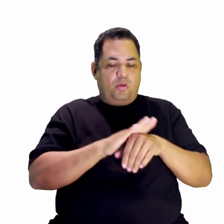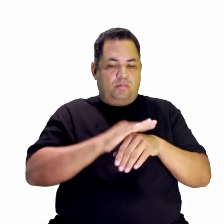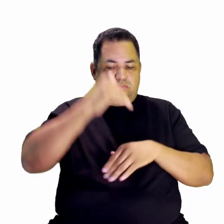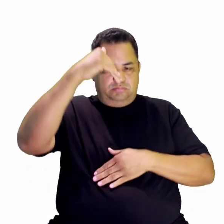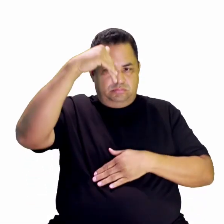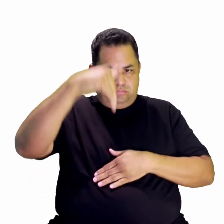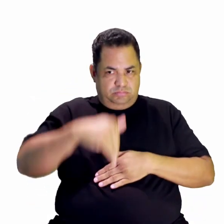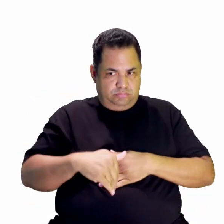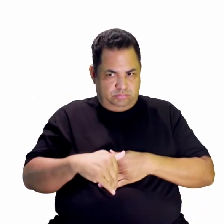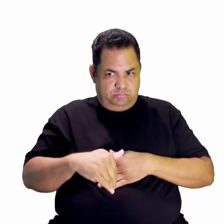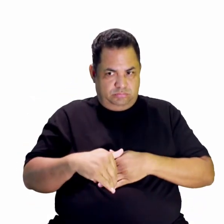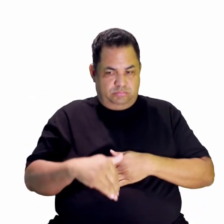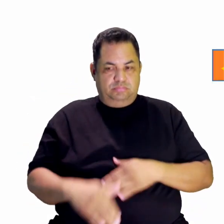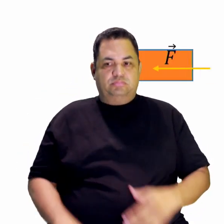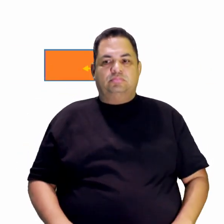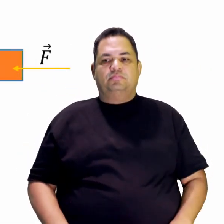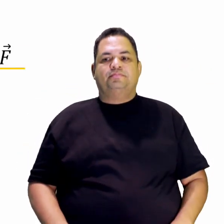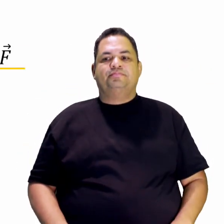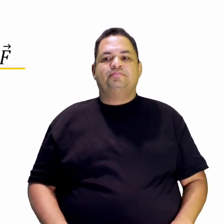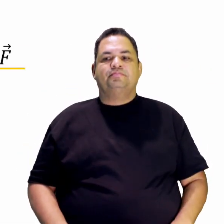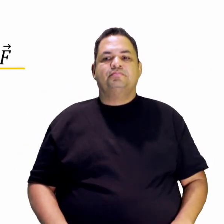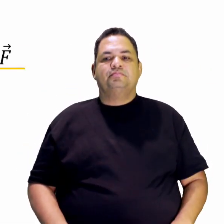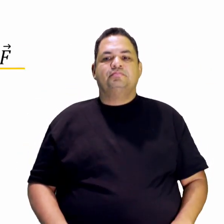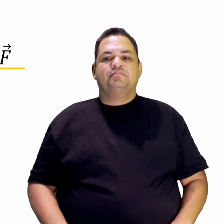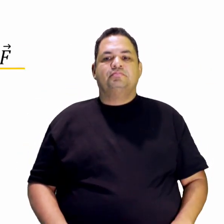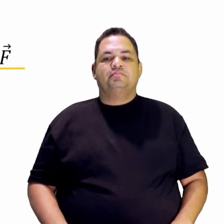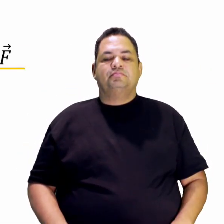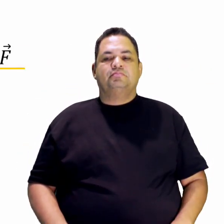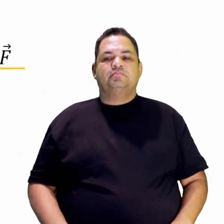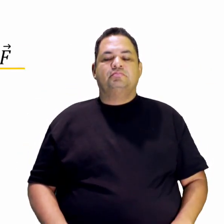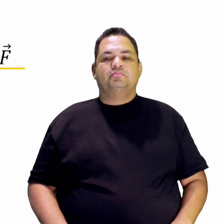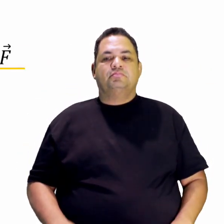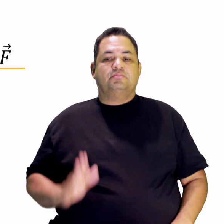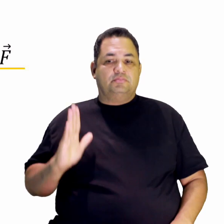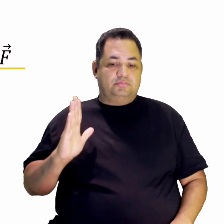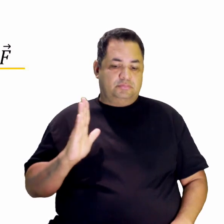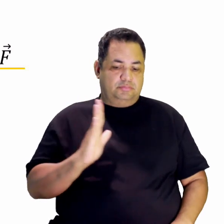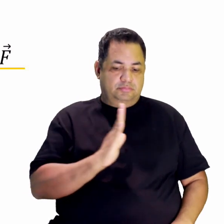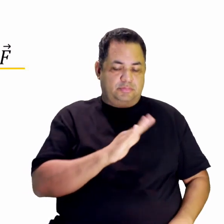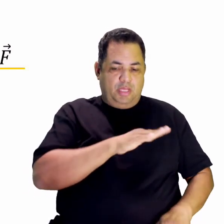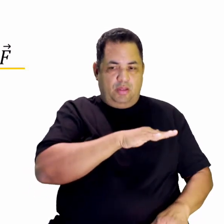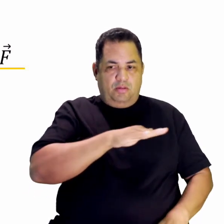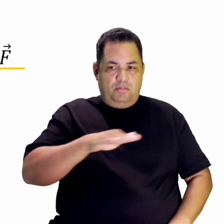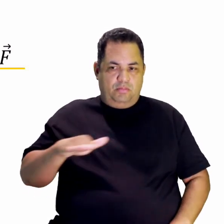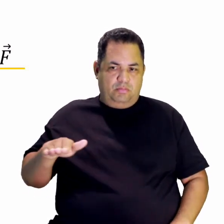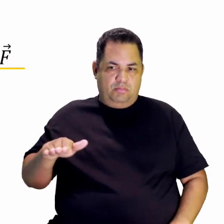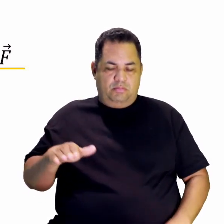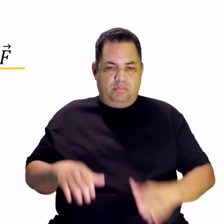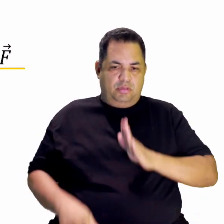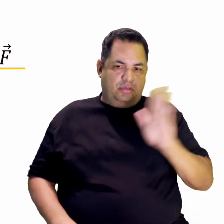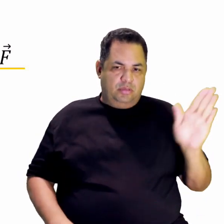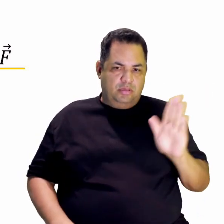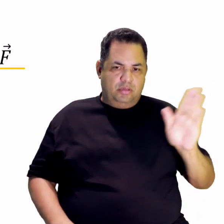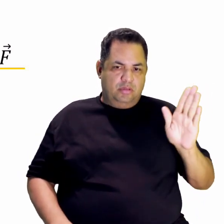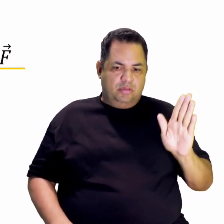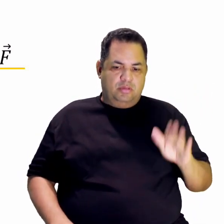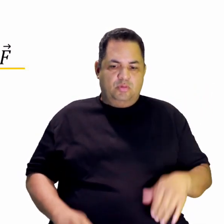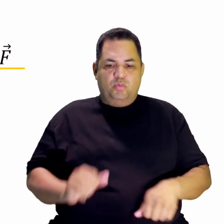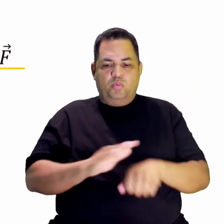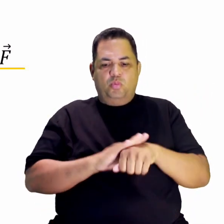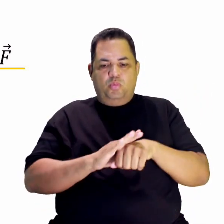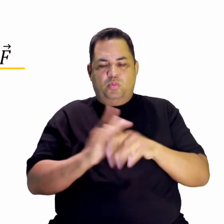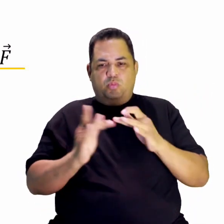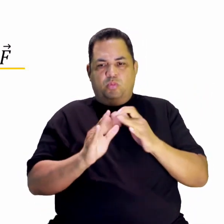para baixo. Mesma direção, mas sentidos opostos. Se empurra, né, horizontal para a esquerda, o